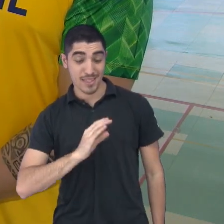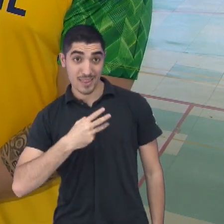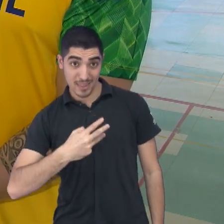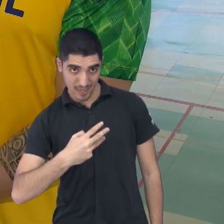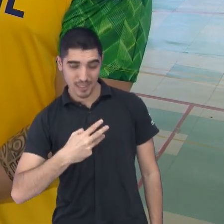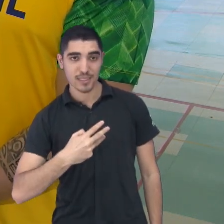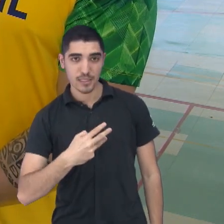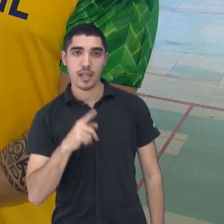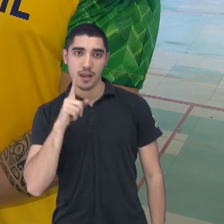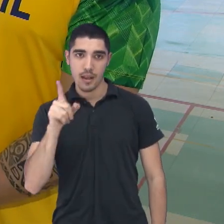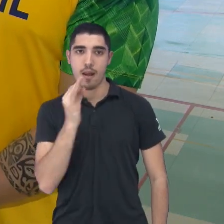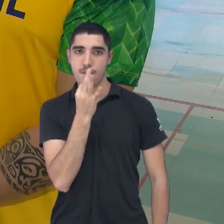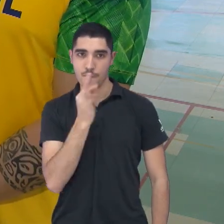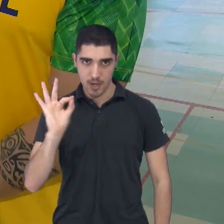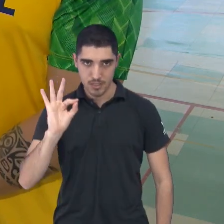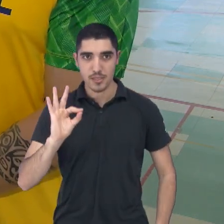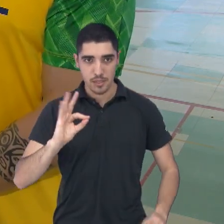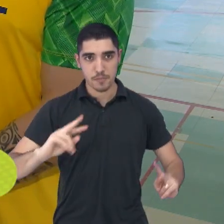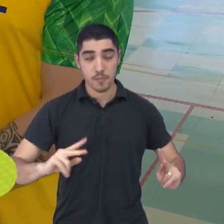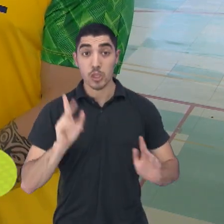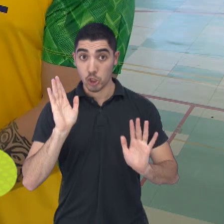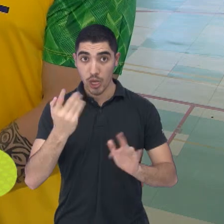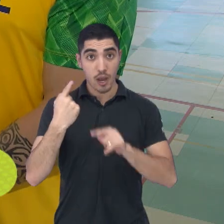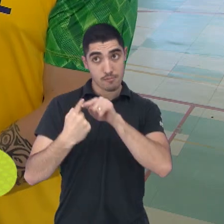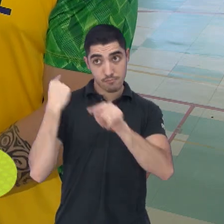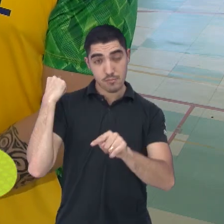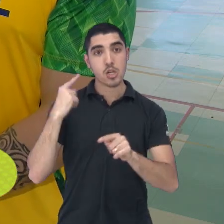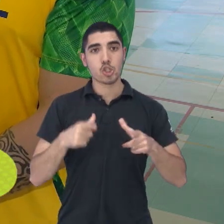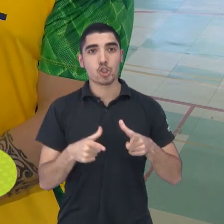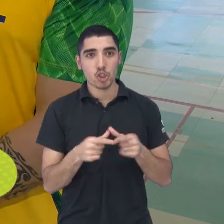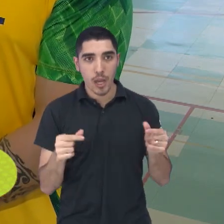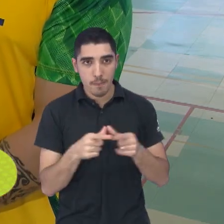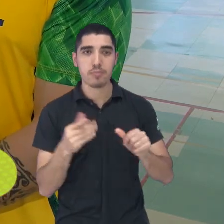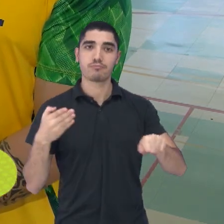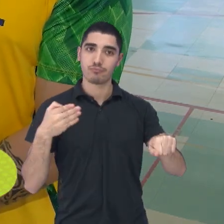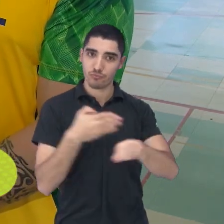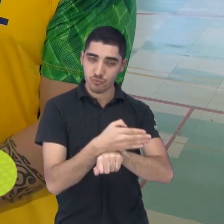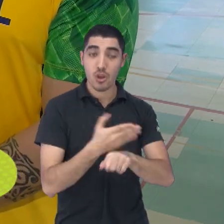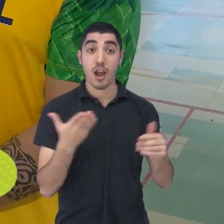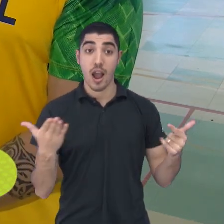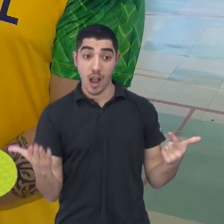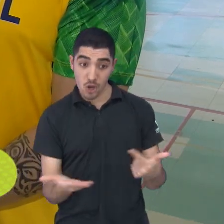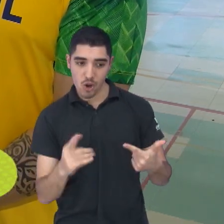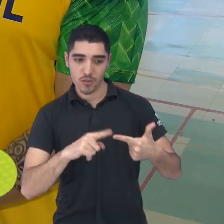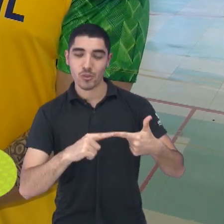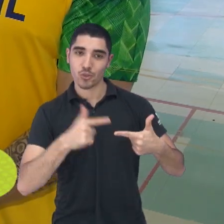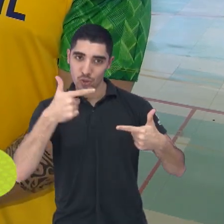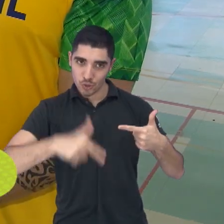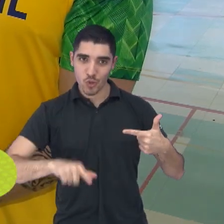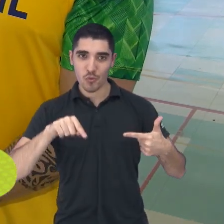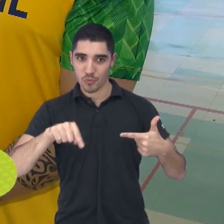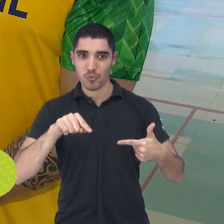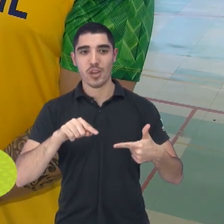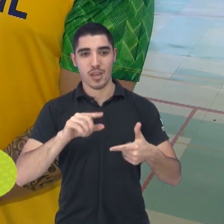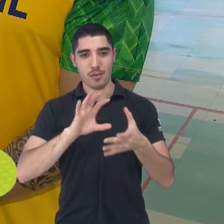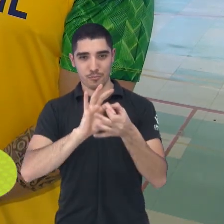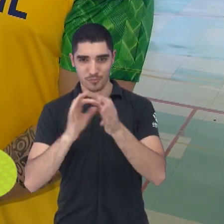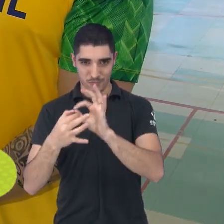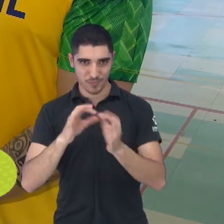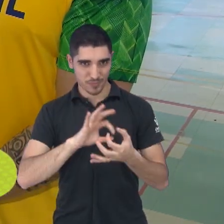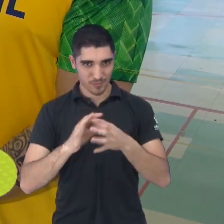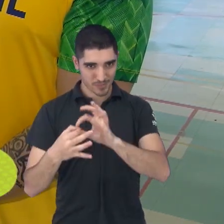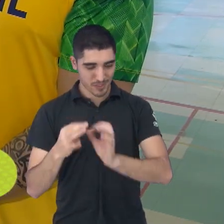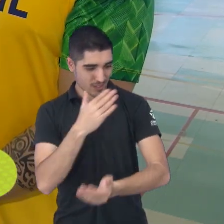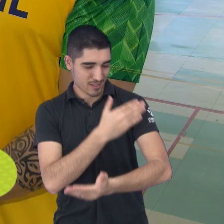Paralimpíadas de Paris. Ele que já esteve lá em Tóquio, vai estar agora mais uma vez em mais um dos Jogos Paralímpicos e vai falar com a gente sobre